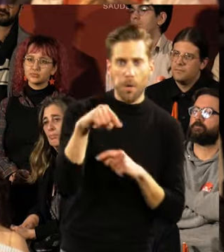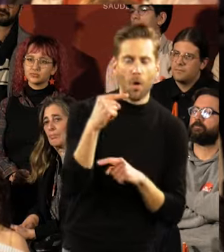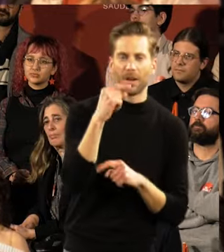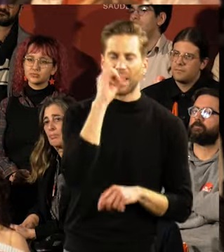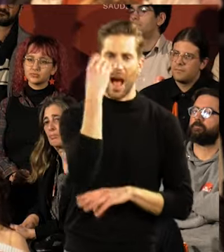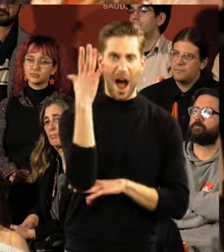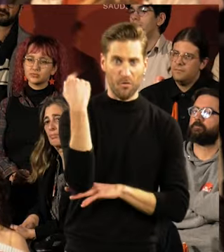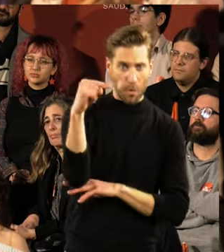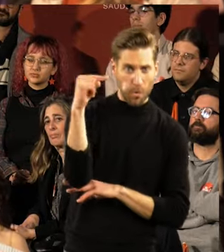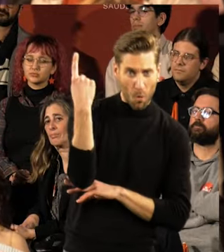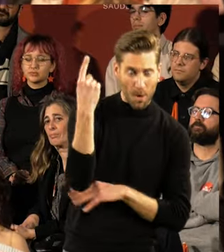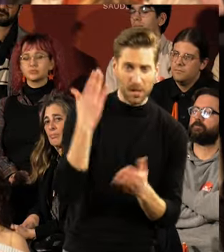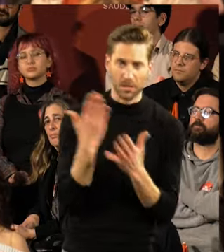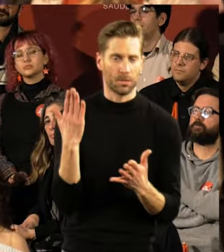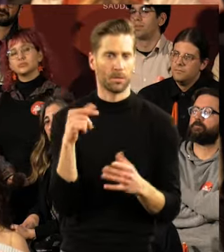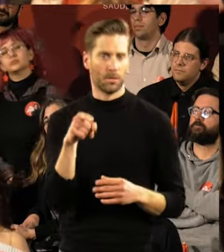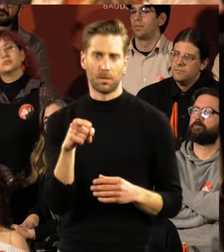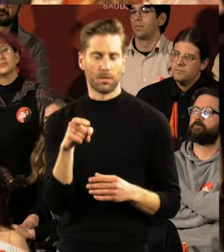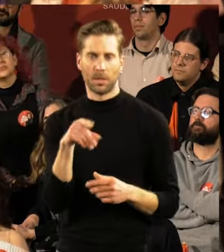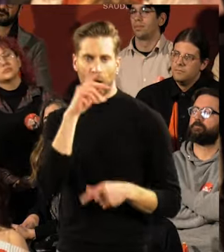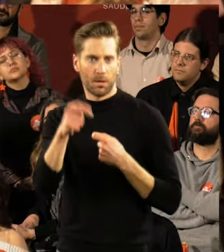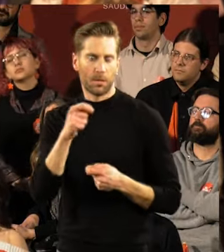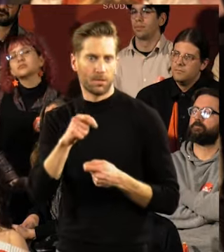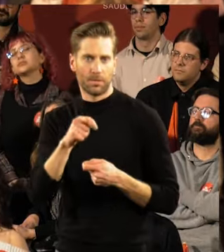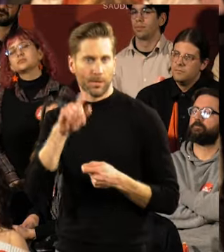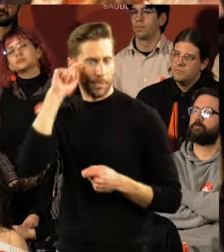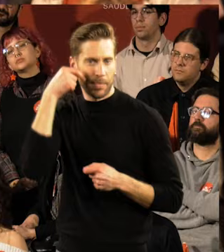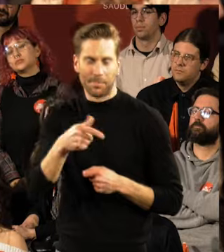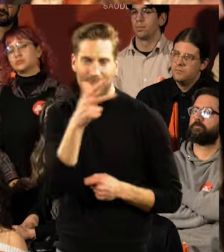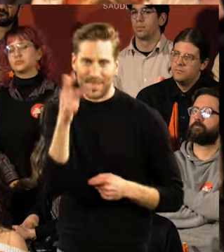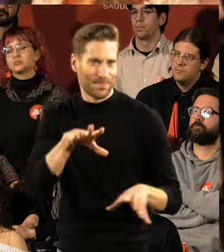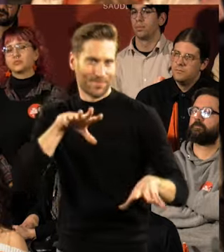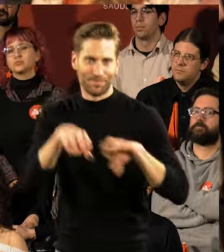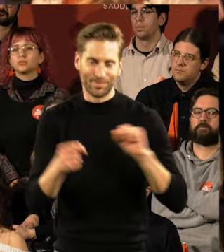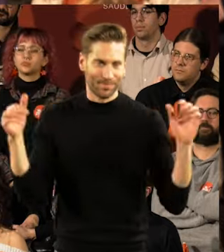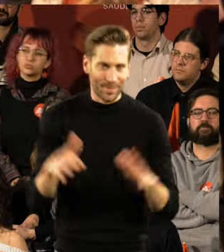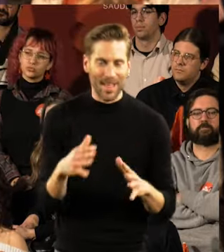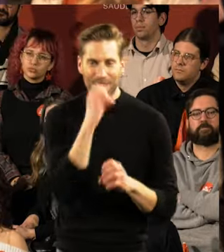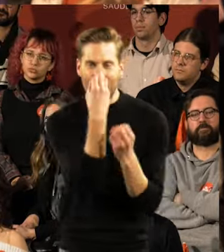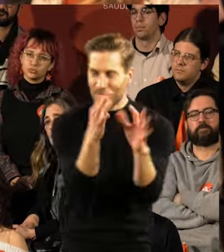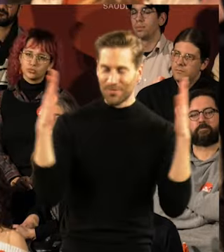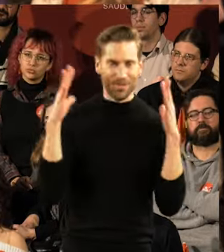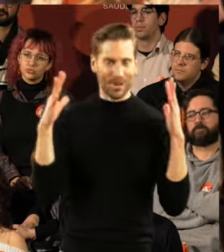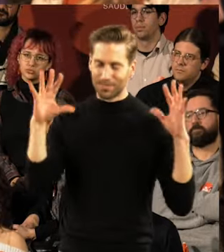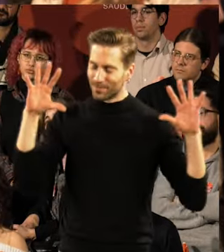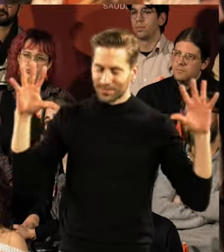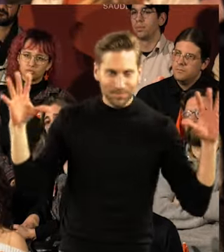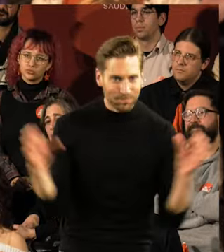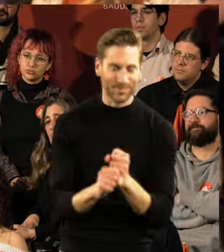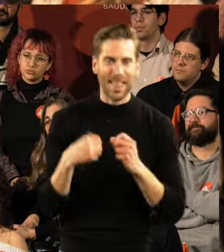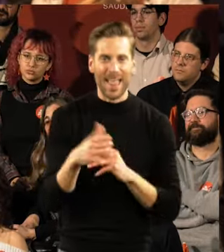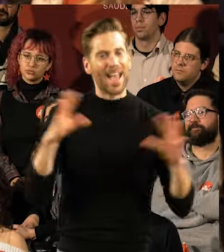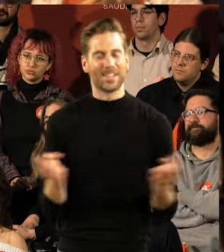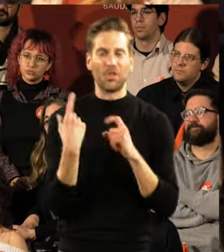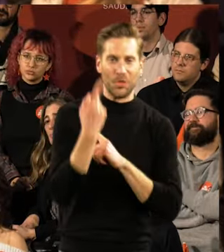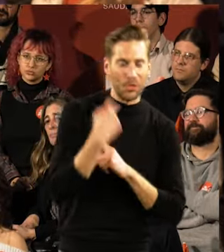eucalipto, são a condenação da agricultura, são a condenação da floresta, não são a salvação nem